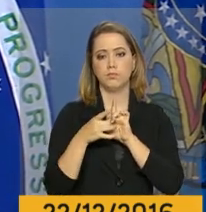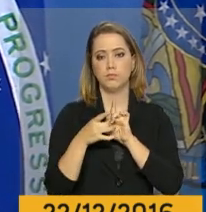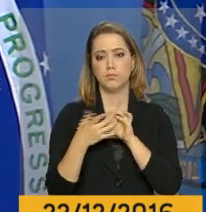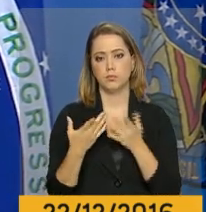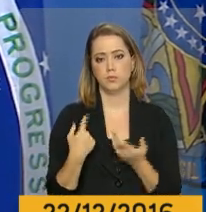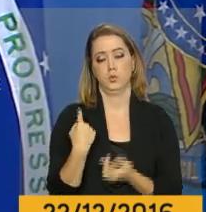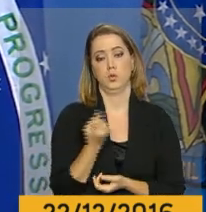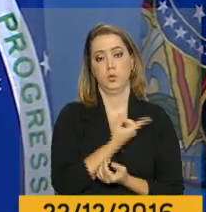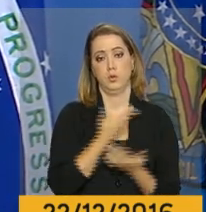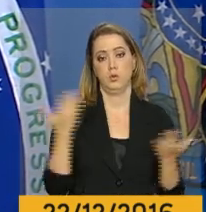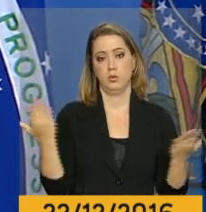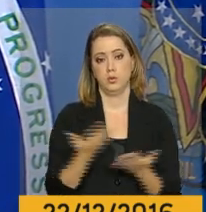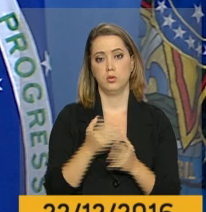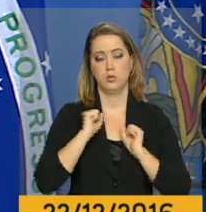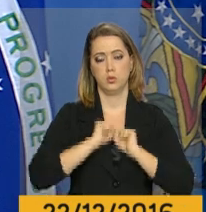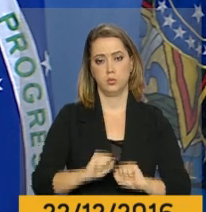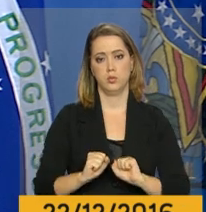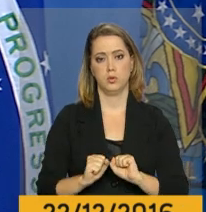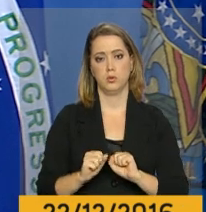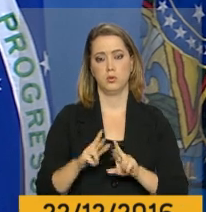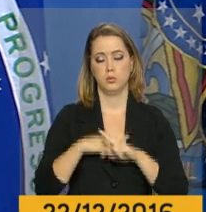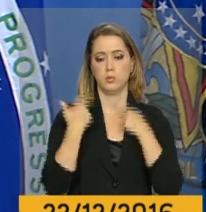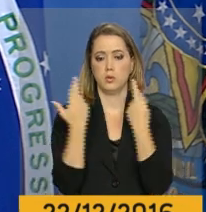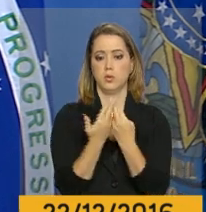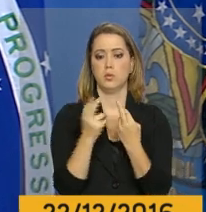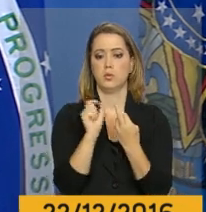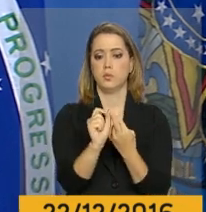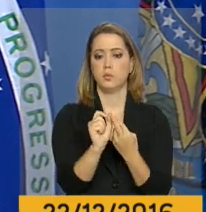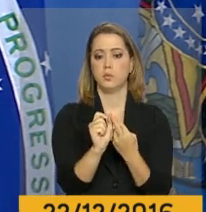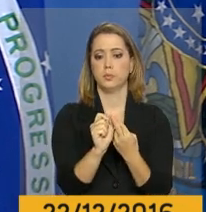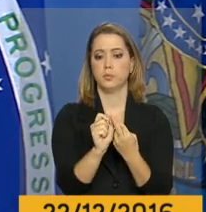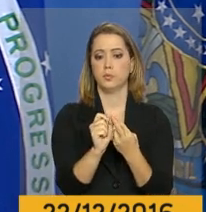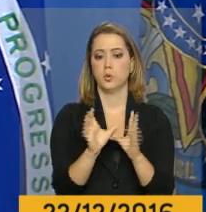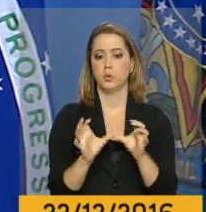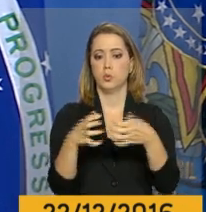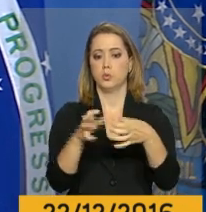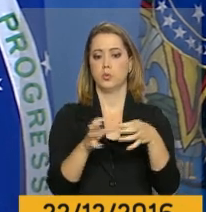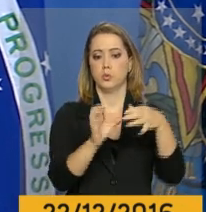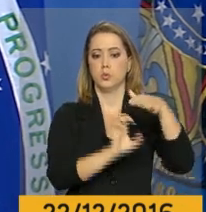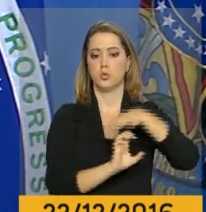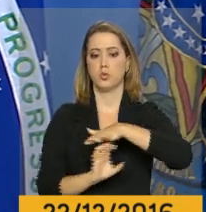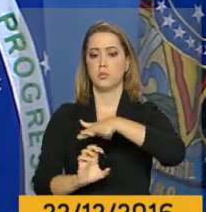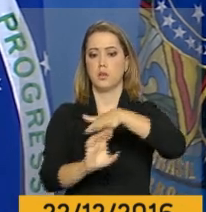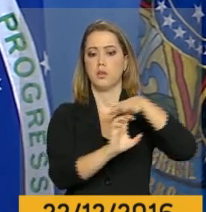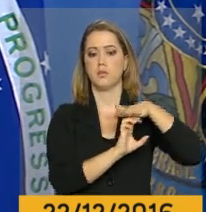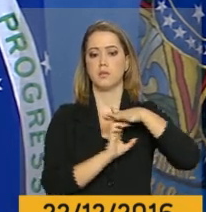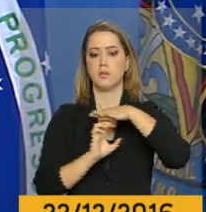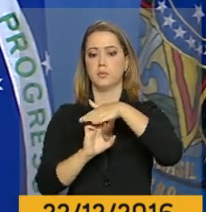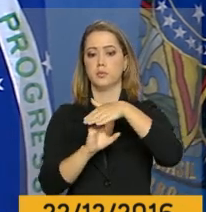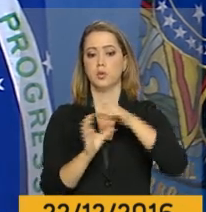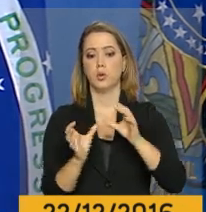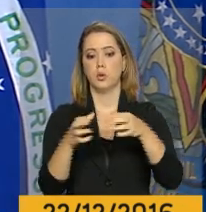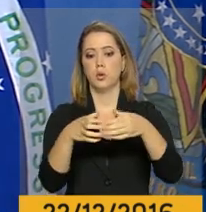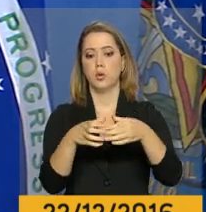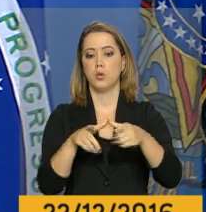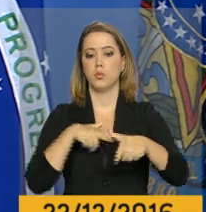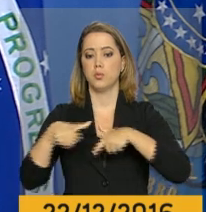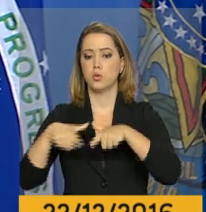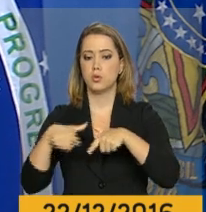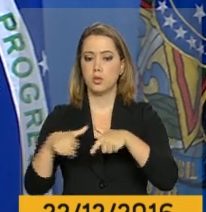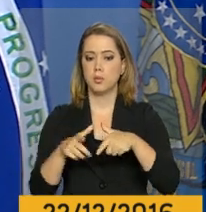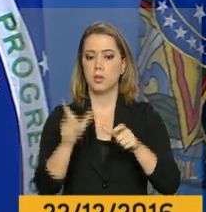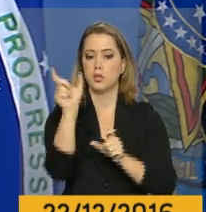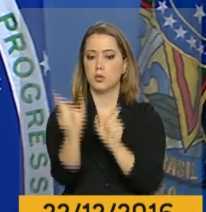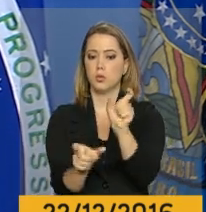nós hoje conseguimos reunir, convenhamos, setores empresariais com setores de trabalhadores, eu